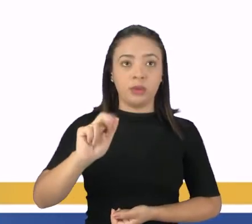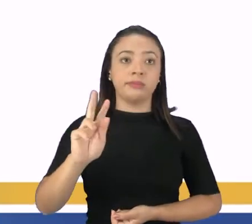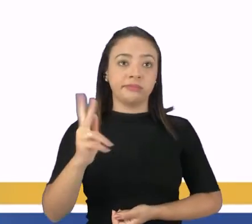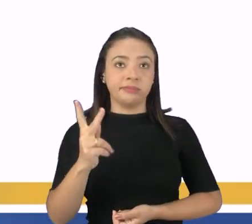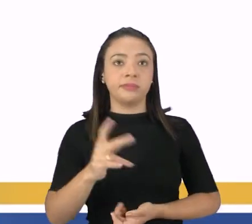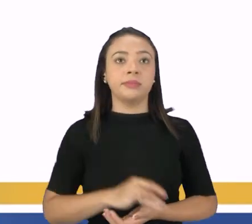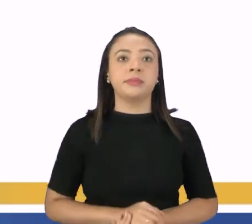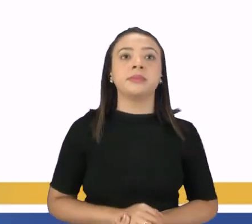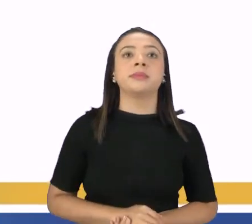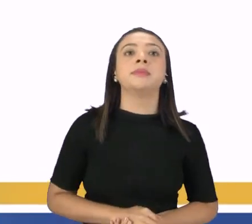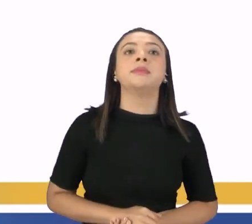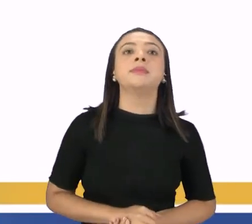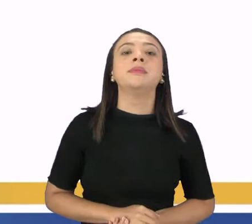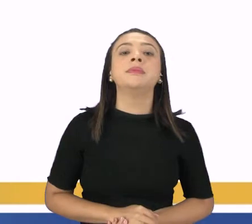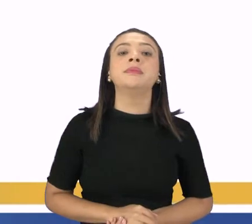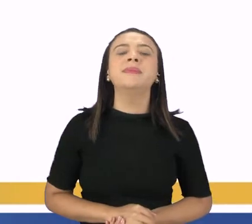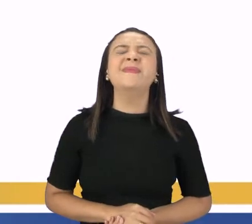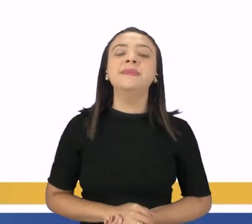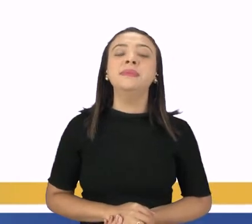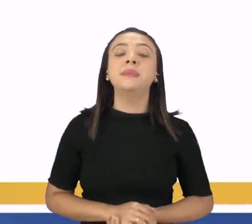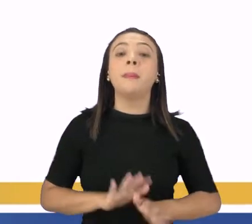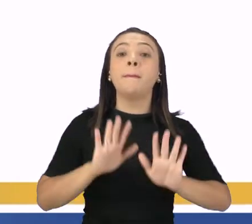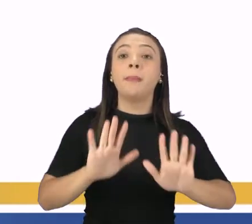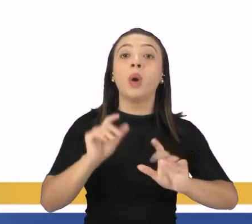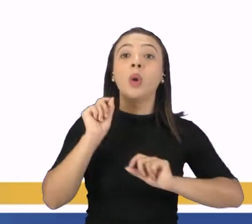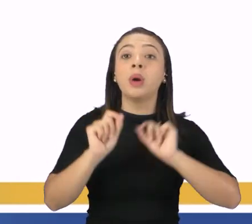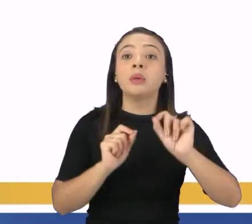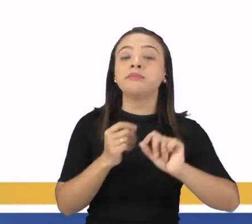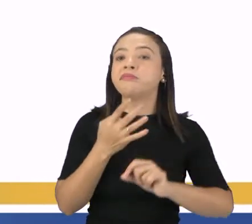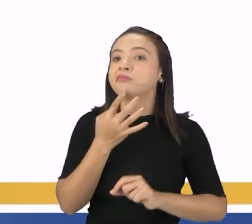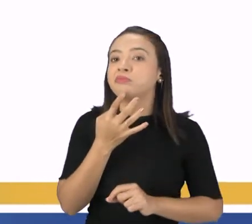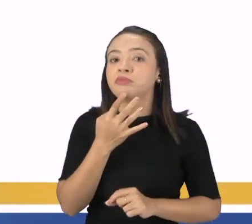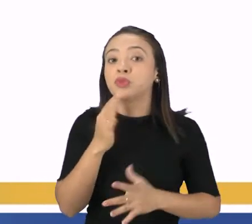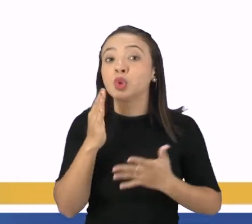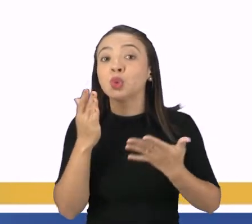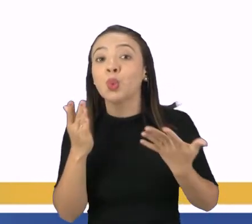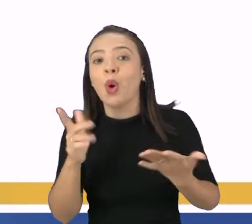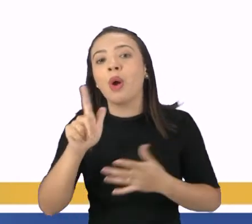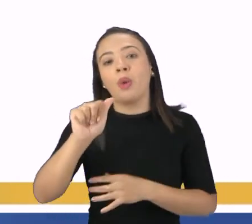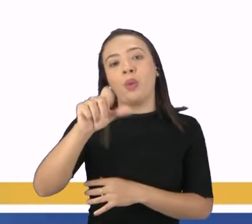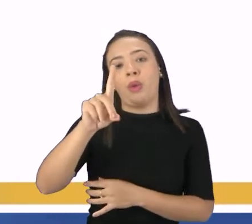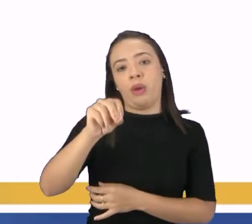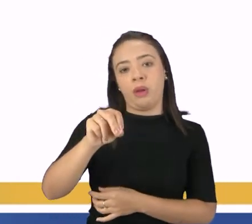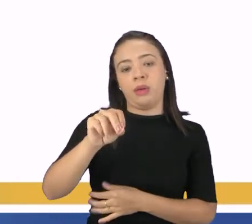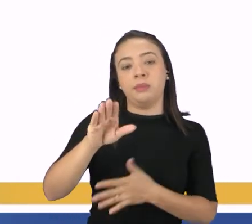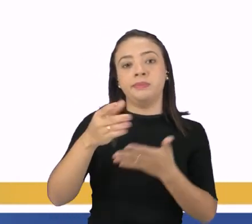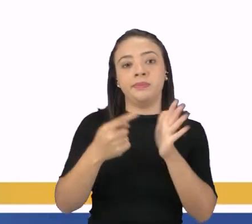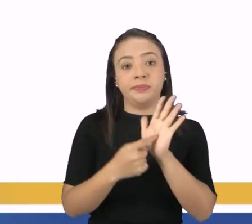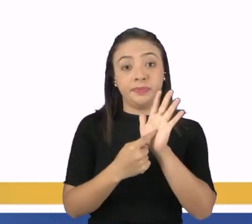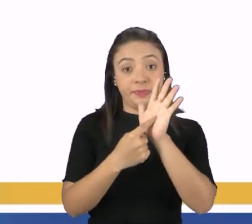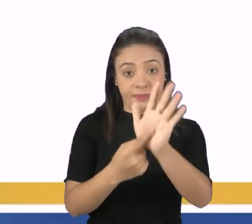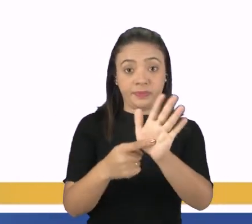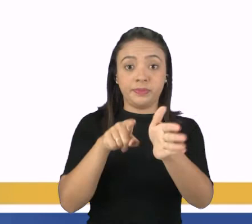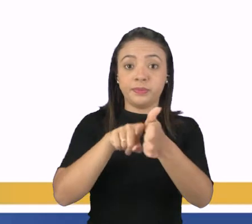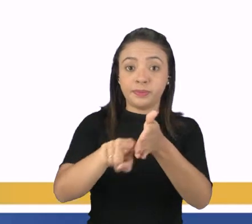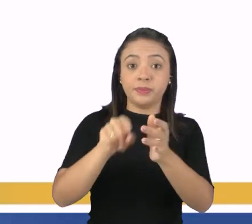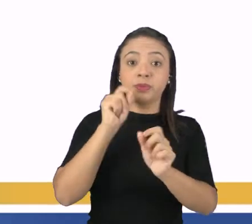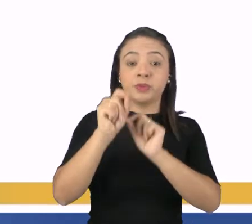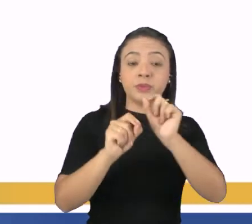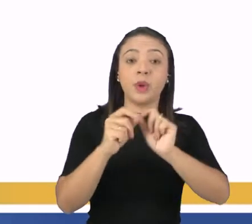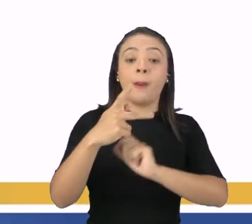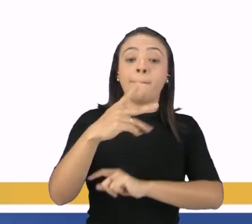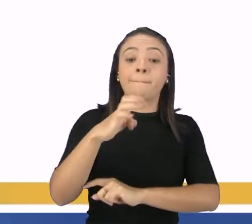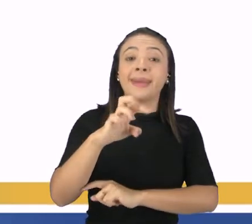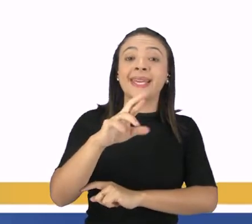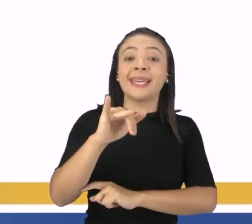bases, aí um dos lados, né, mas nós não conhecemos esse lado. E aí a questão traz para a gente a ideia de perímetro,